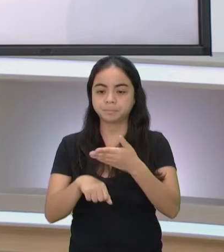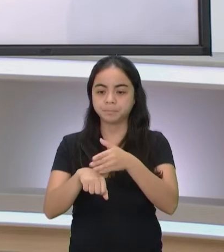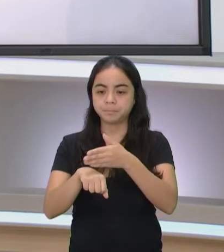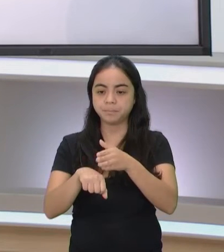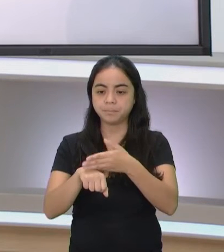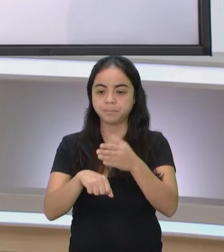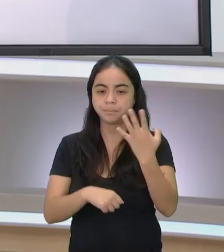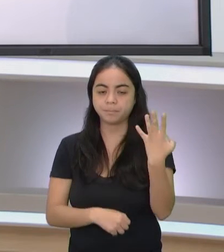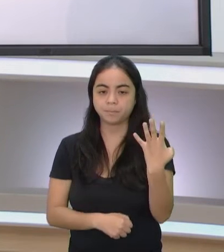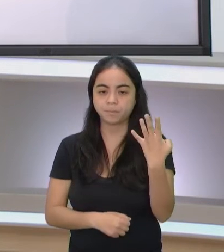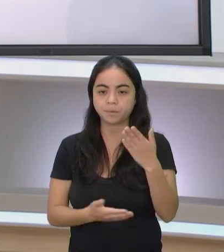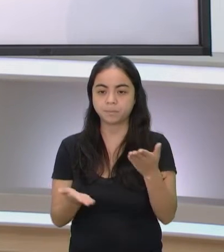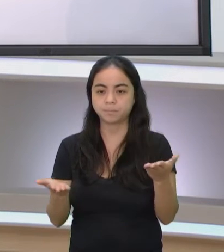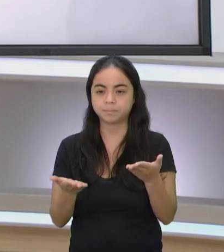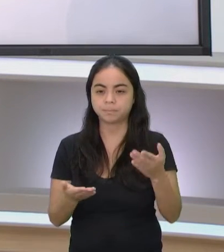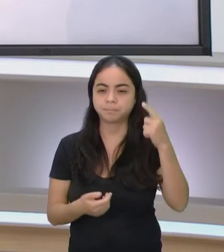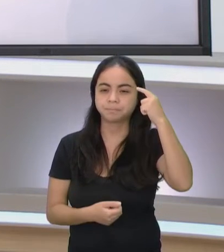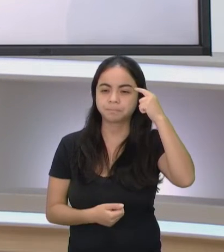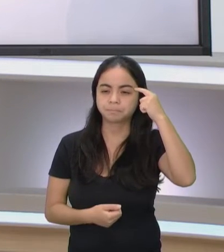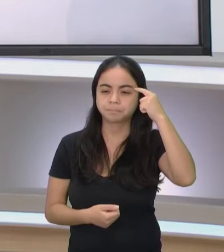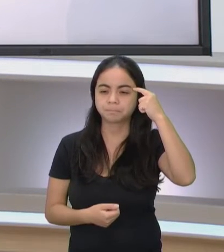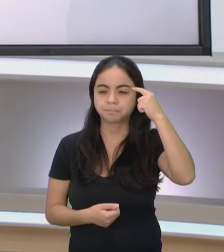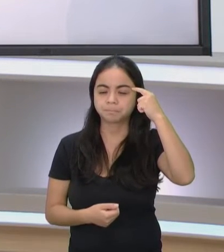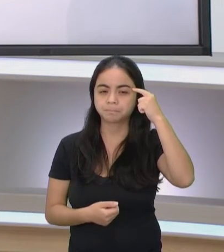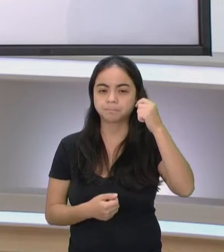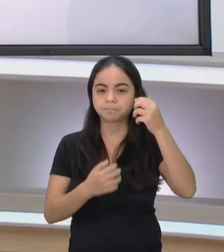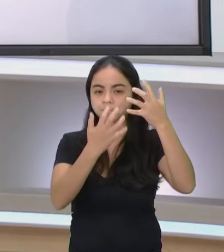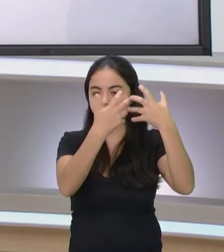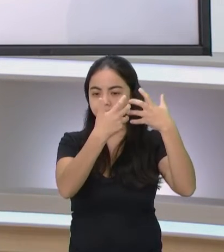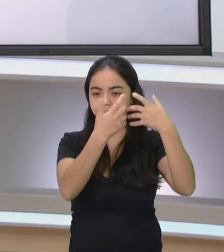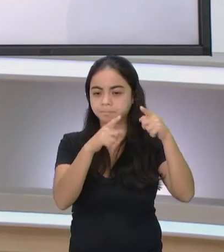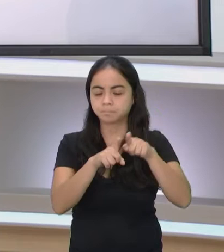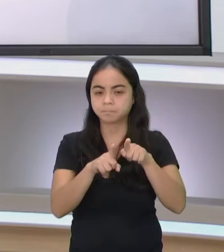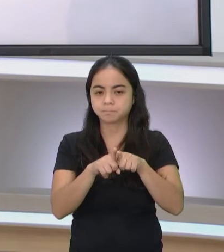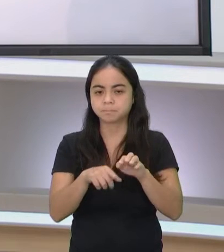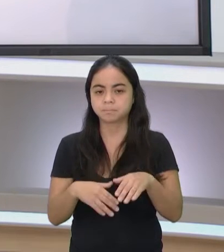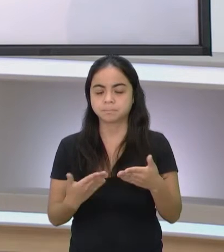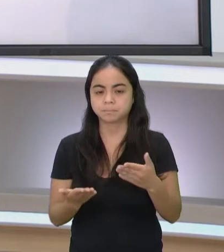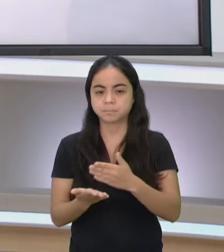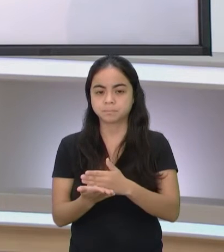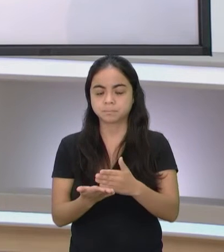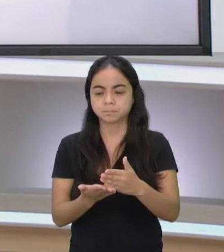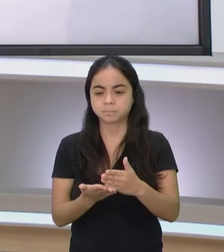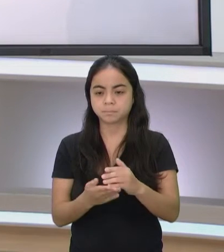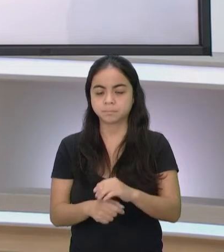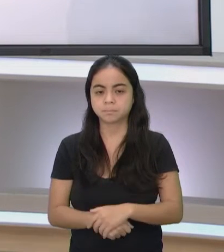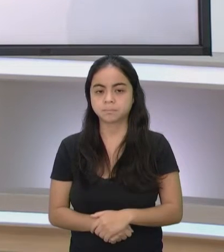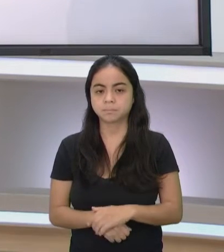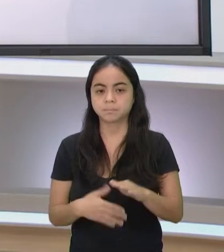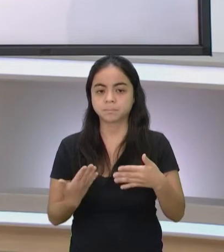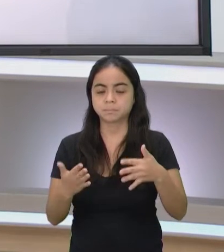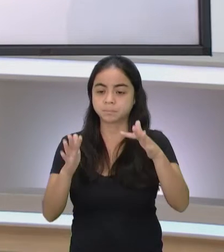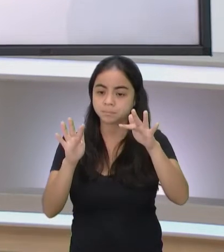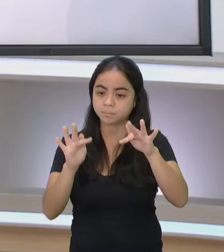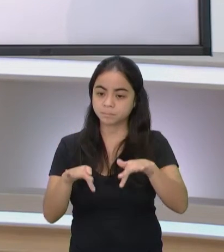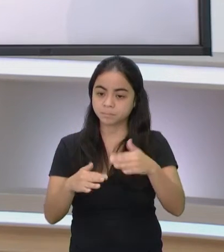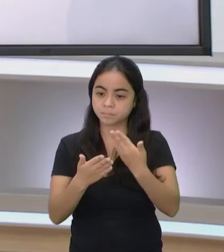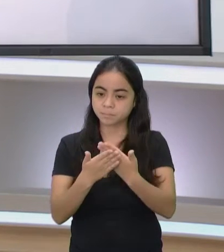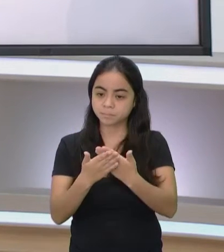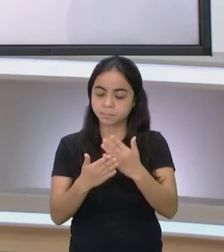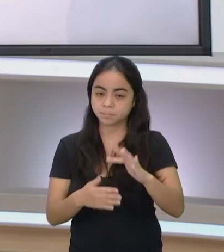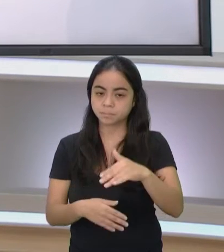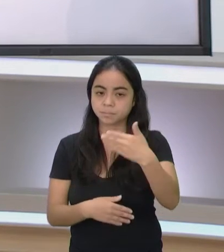muita reflexão aí, de questionamento. Então a gente vai começar a fazer ele e nós vamos terminar na próxima aula, na